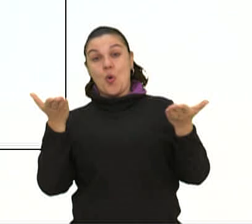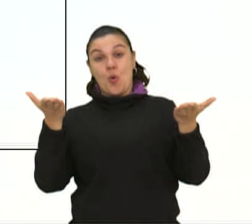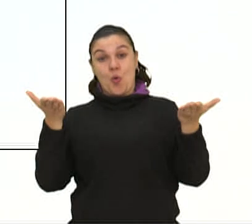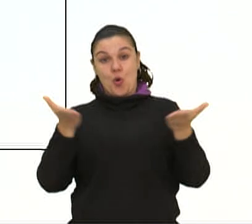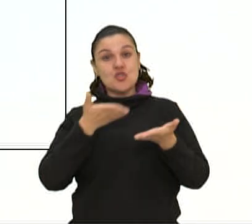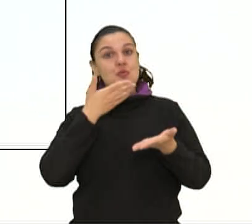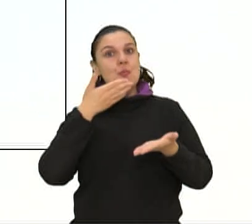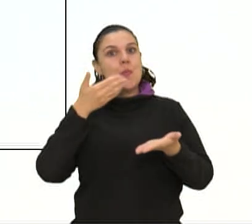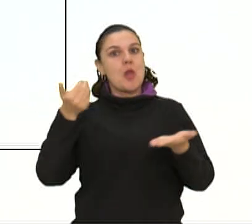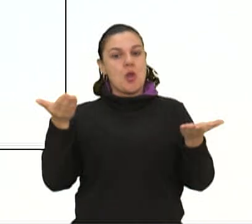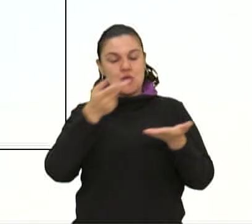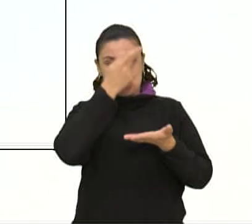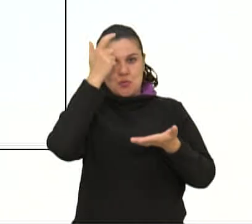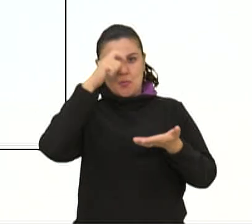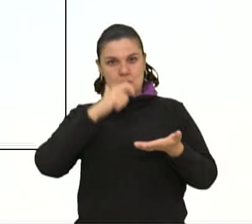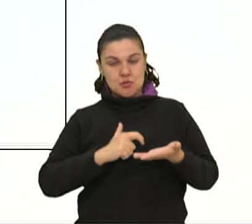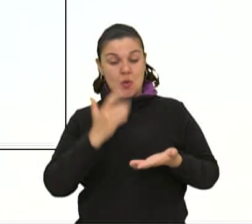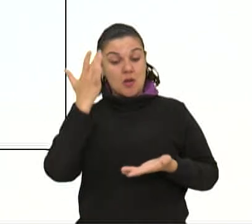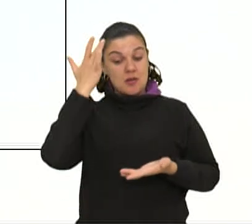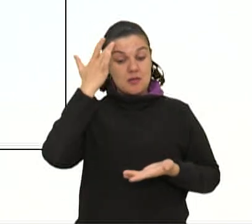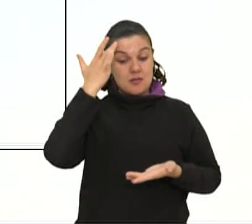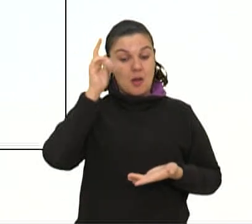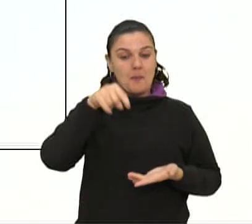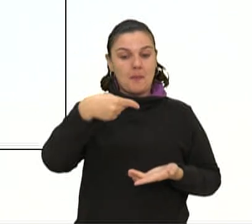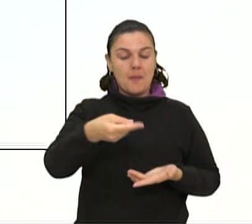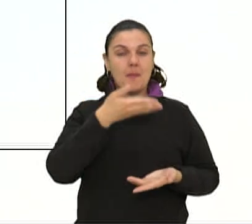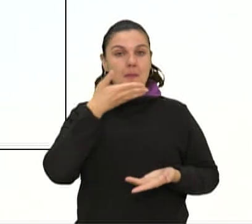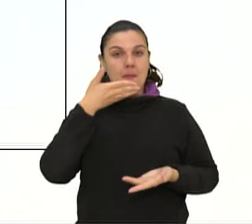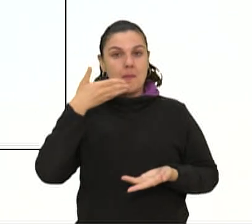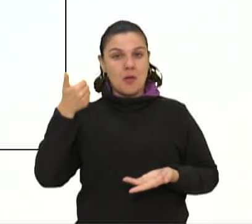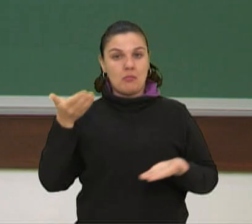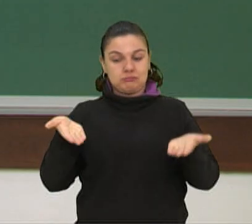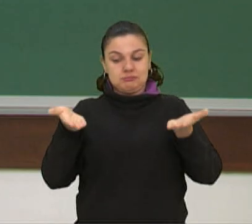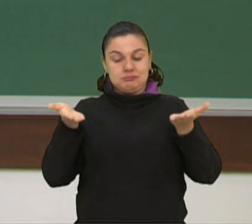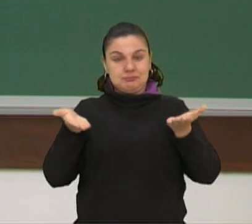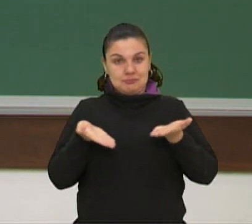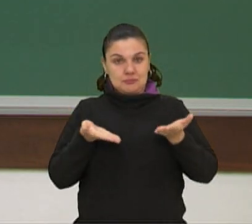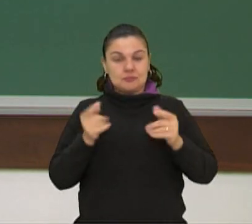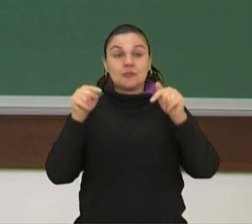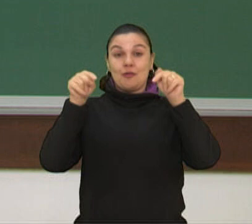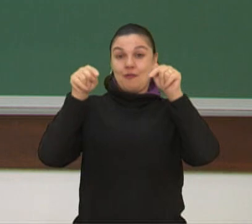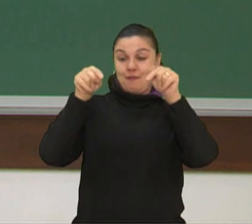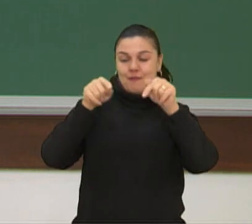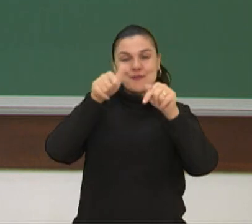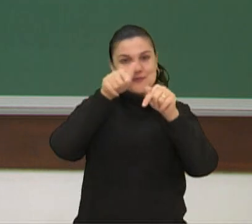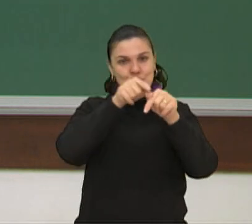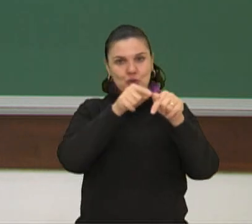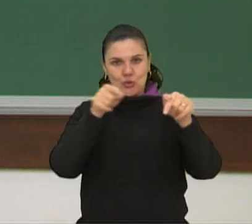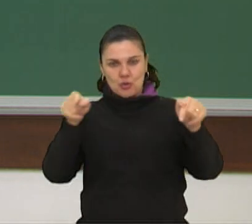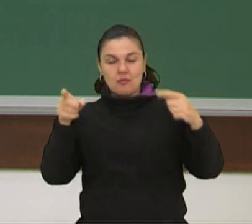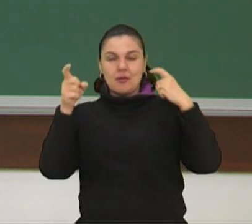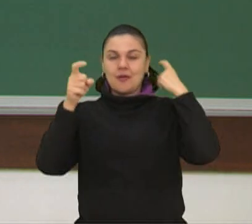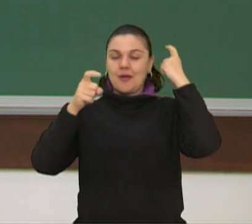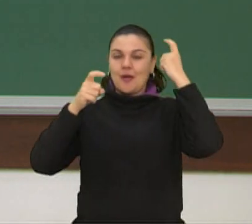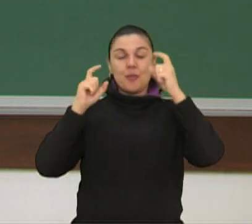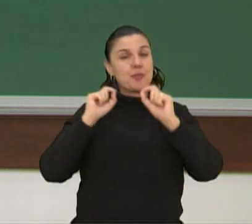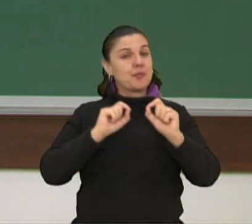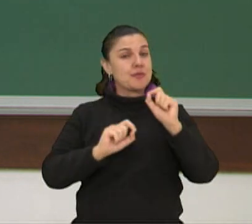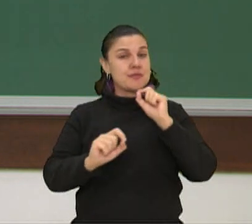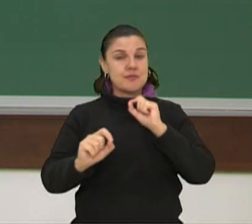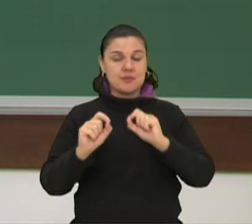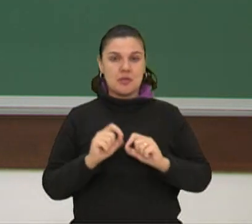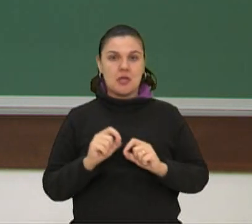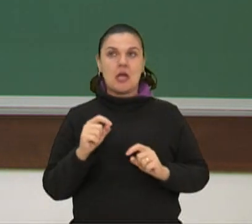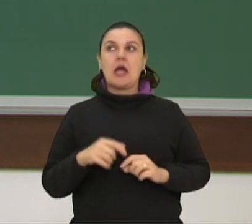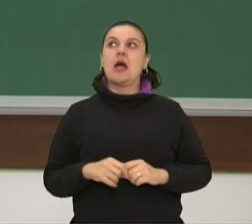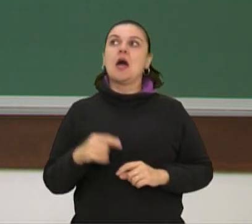A obrigação que lhe incumbe é examinar de que modo, durante o tempo que viverá, poderá viver